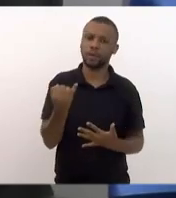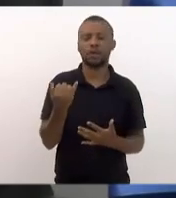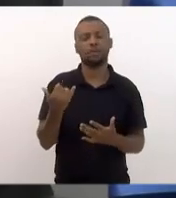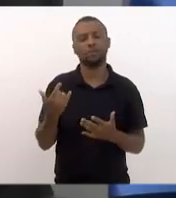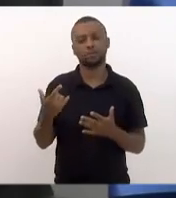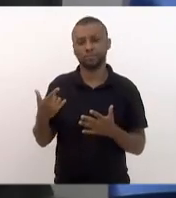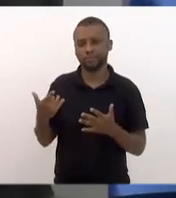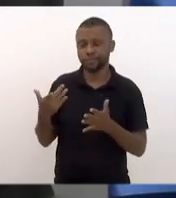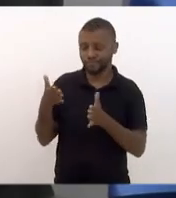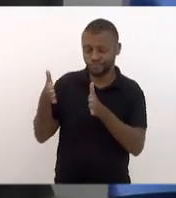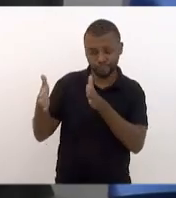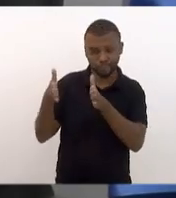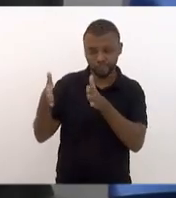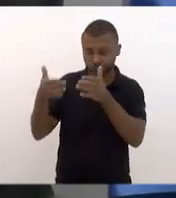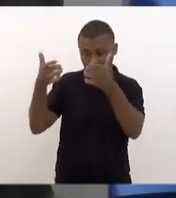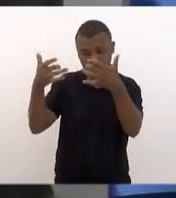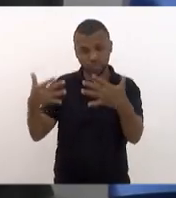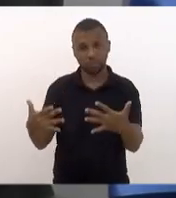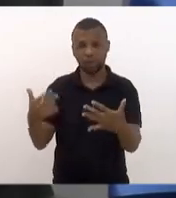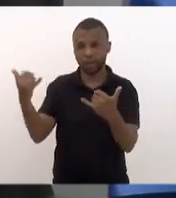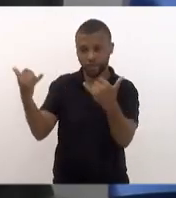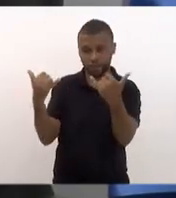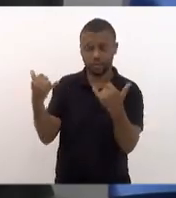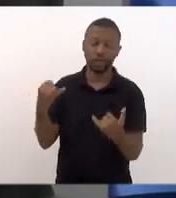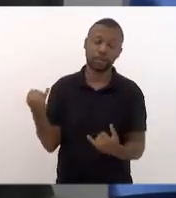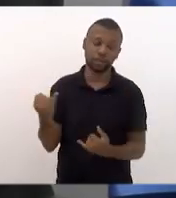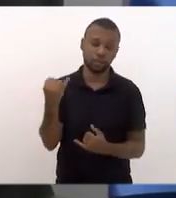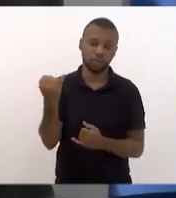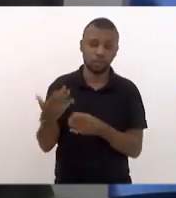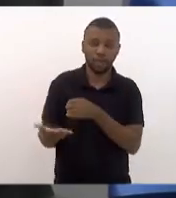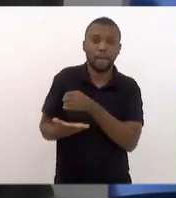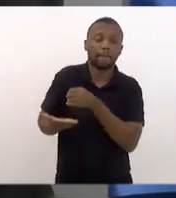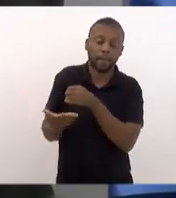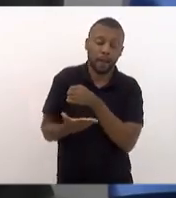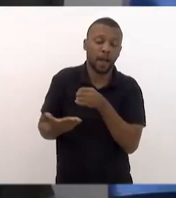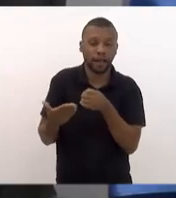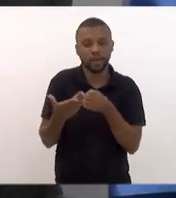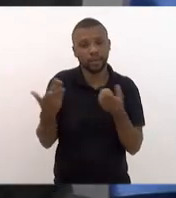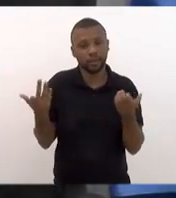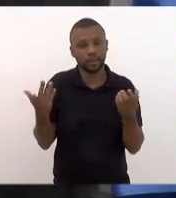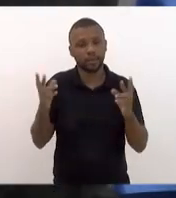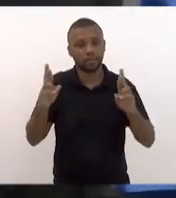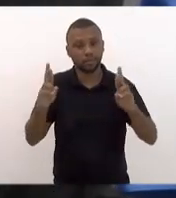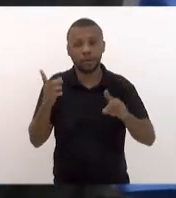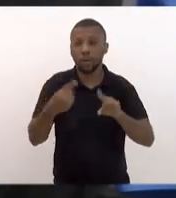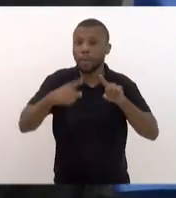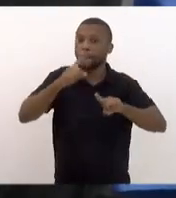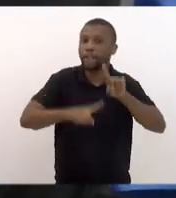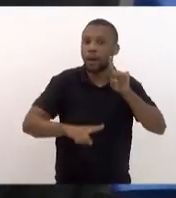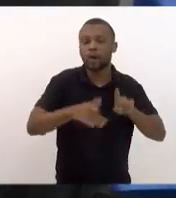aqui assinalados e seguir em frente para as nossas agendas de trabalho e, sobretudo, de desenvolvimento